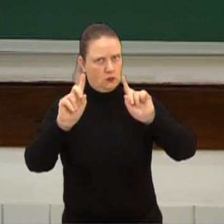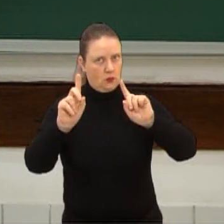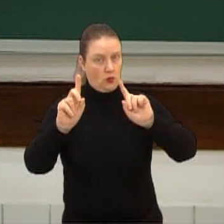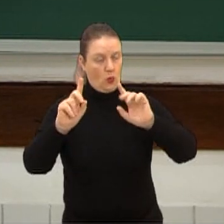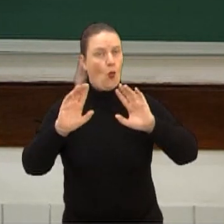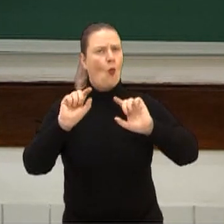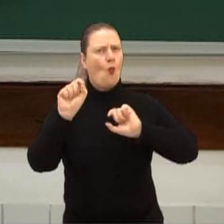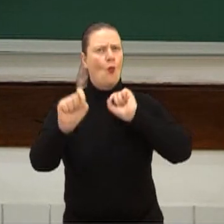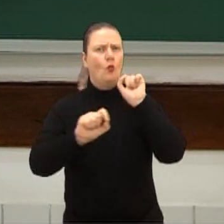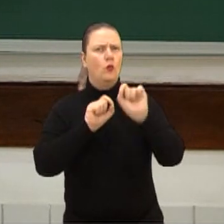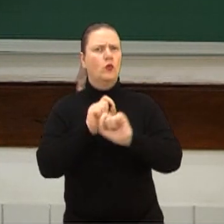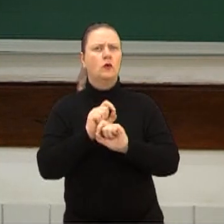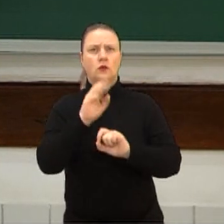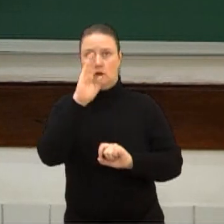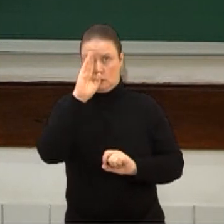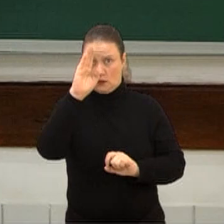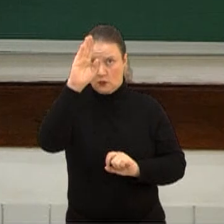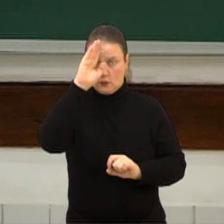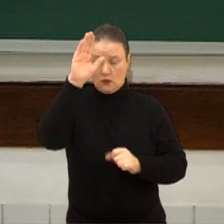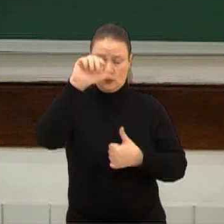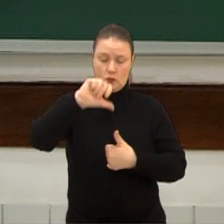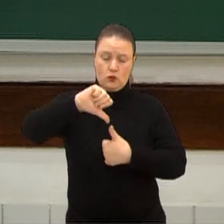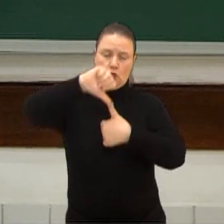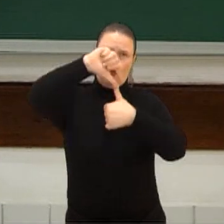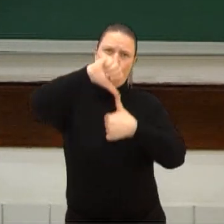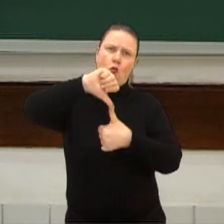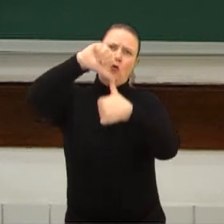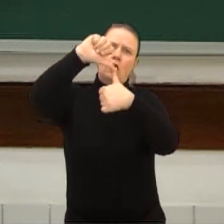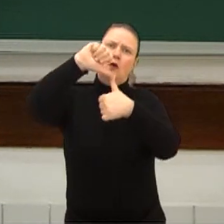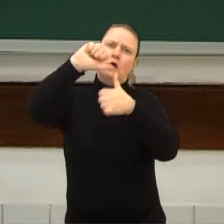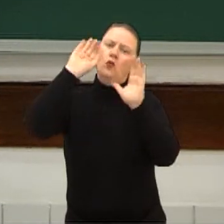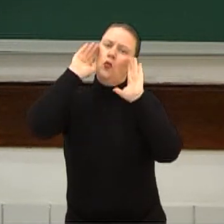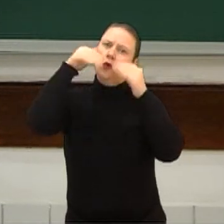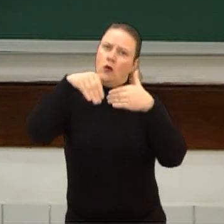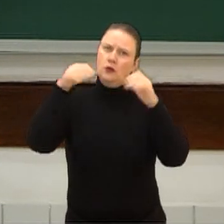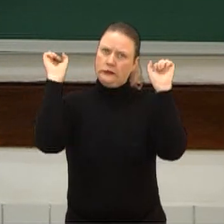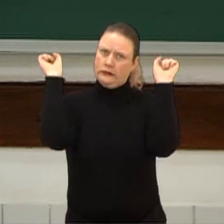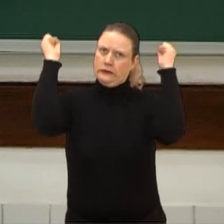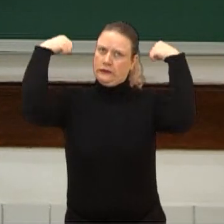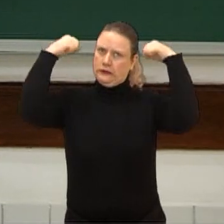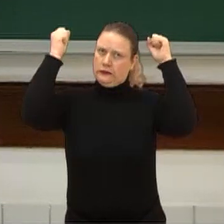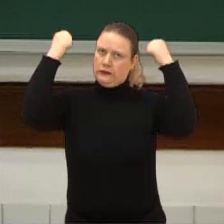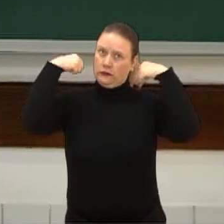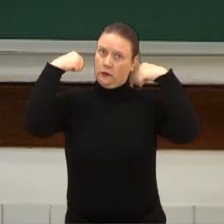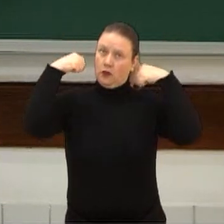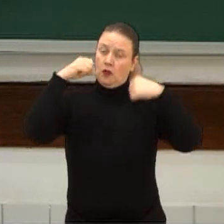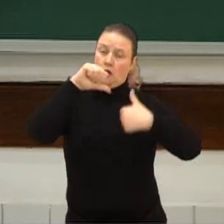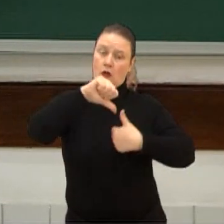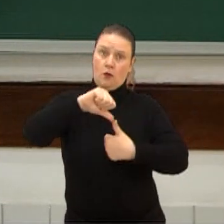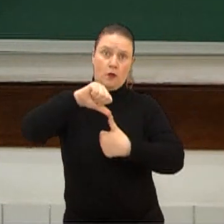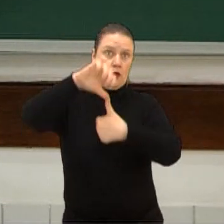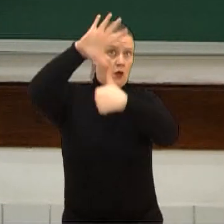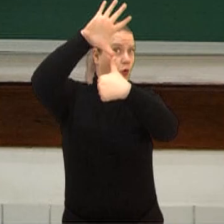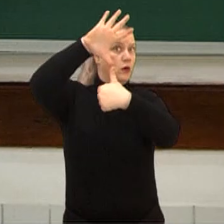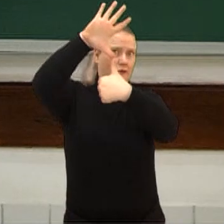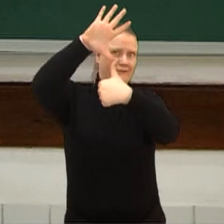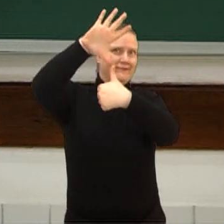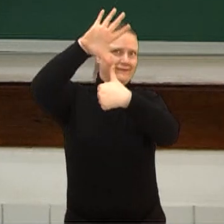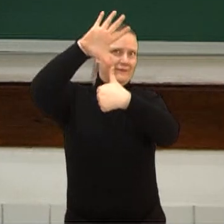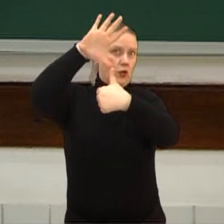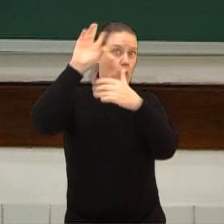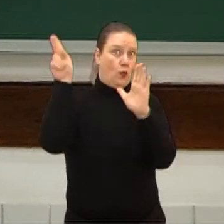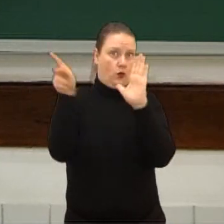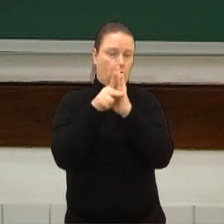físico, principalmente da América Central, que você assenta a questão do México. México é da América do Norte, América Central